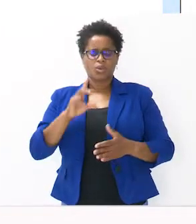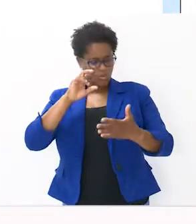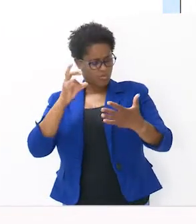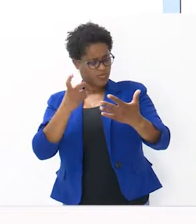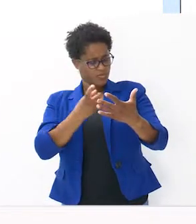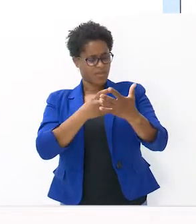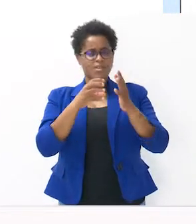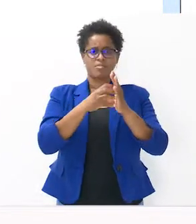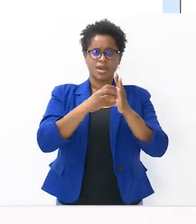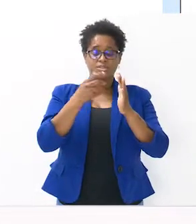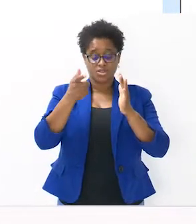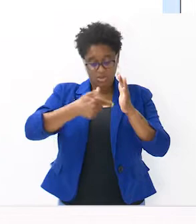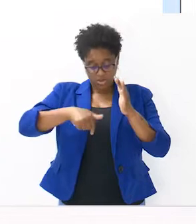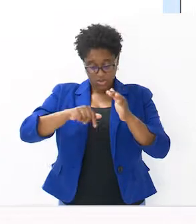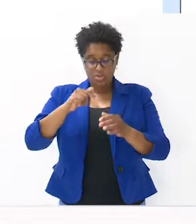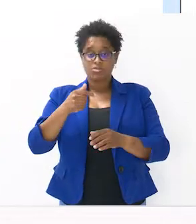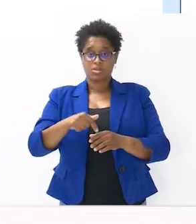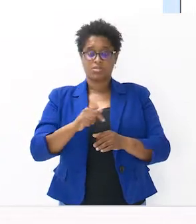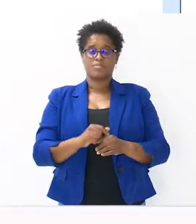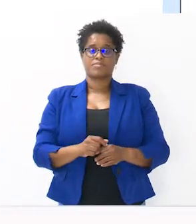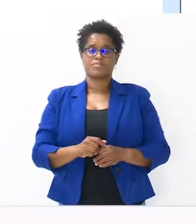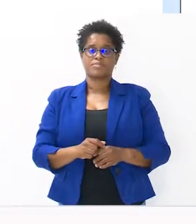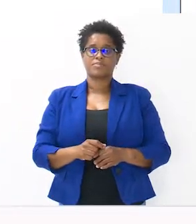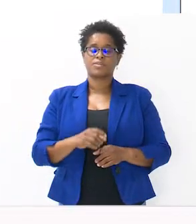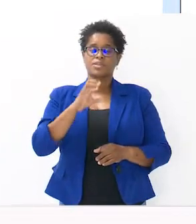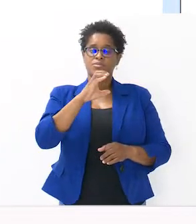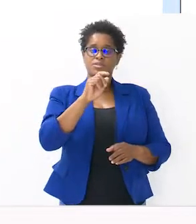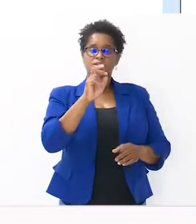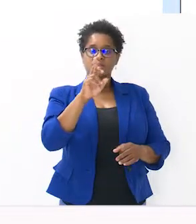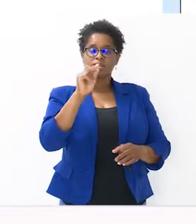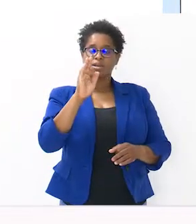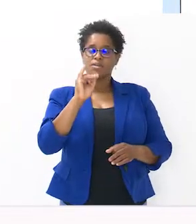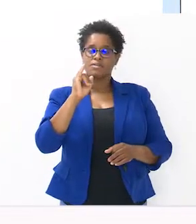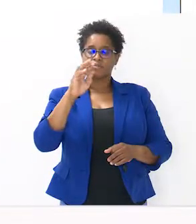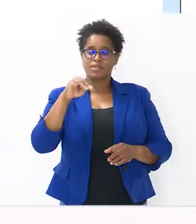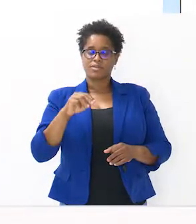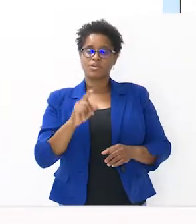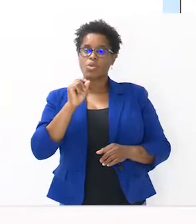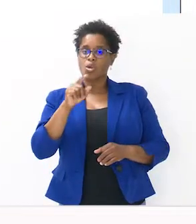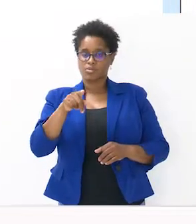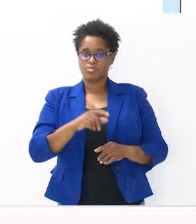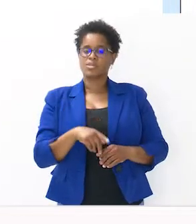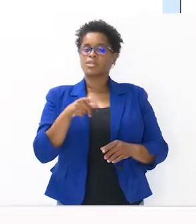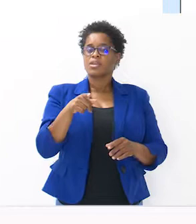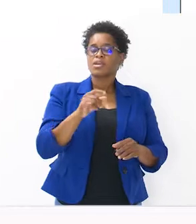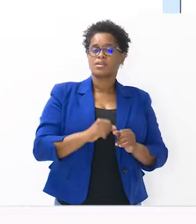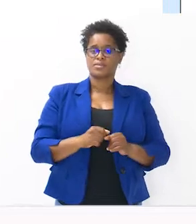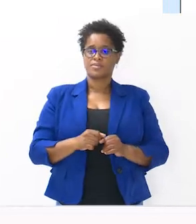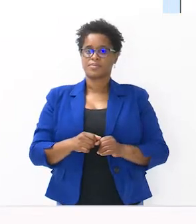Observem as imagens que temos aqui. Temos o Serafim e temos aqui